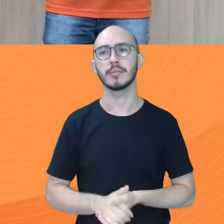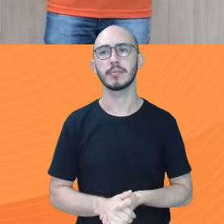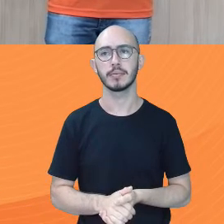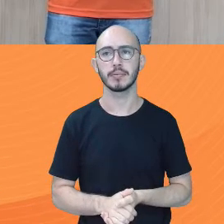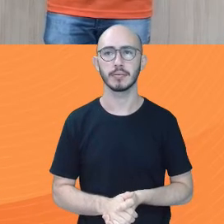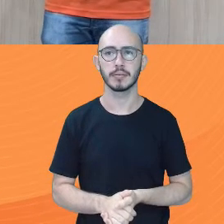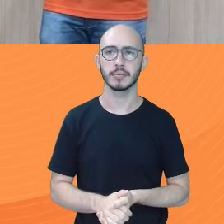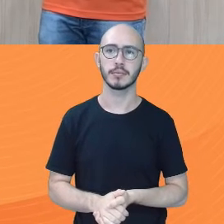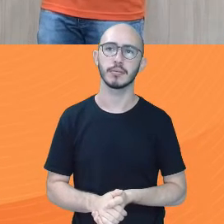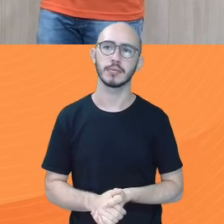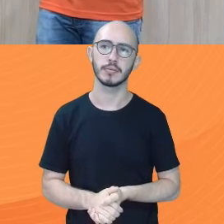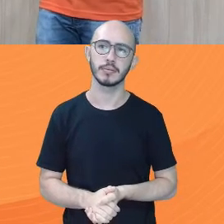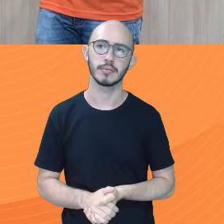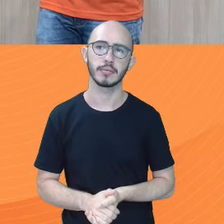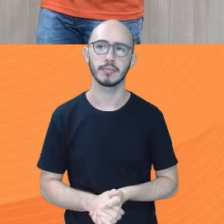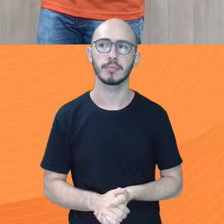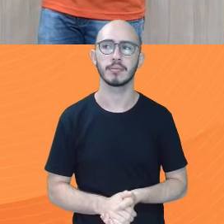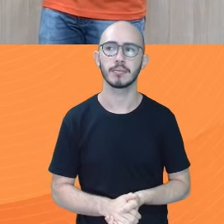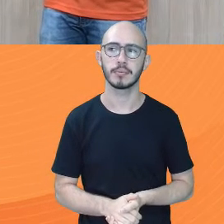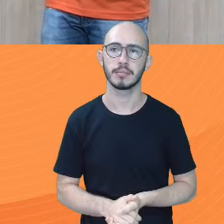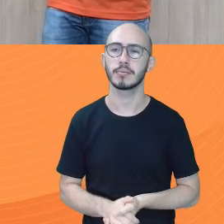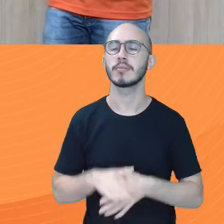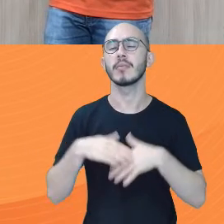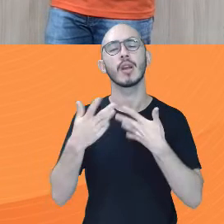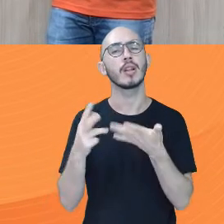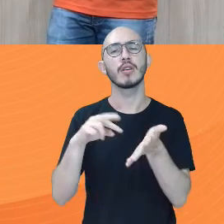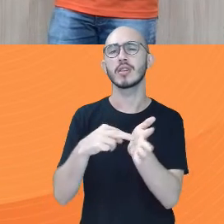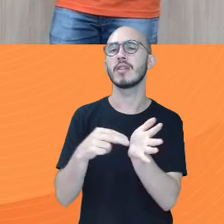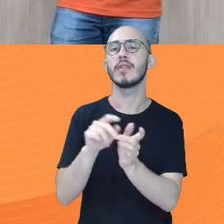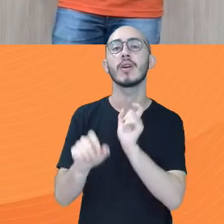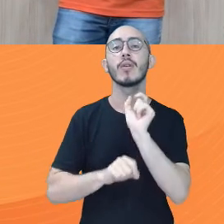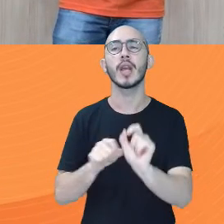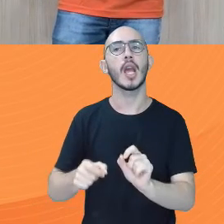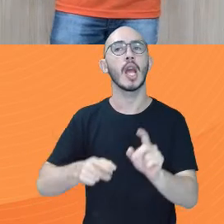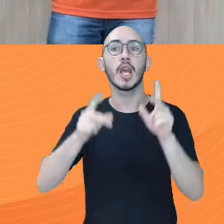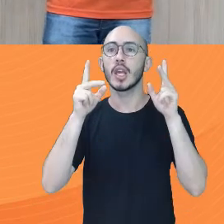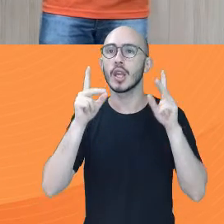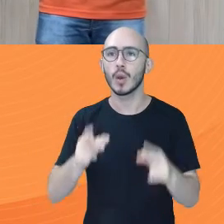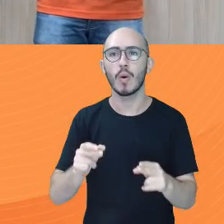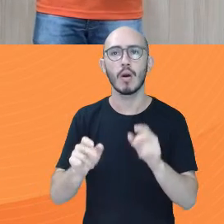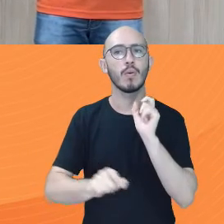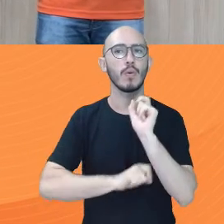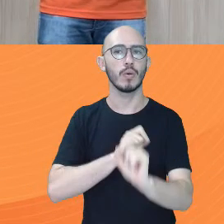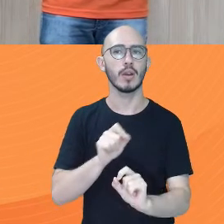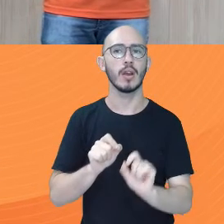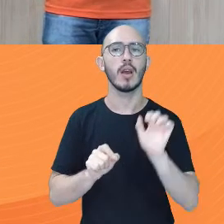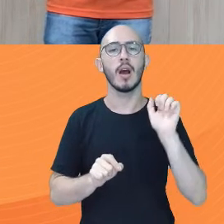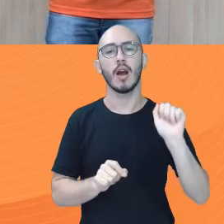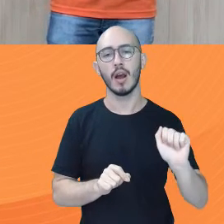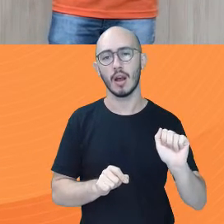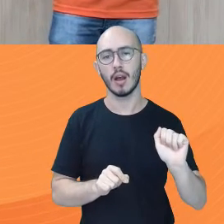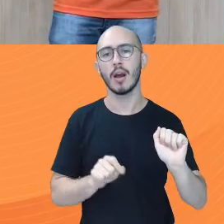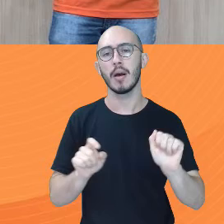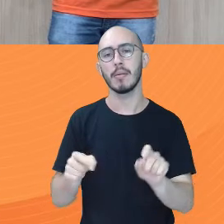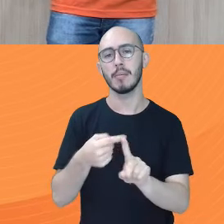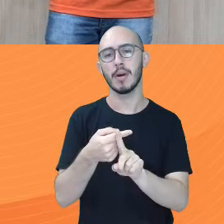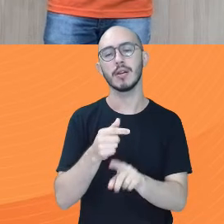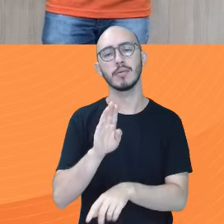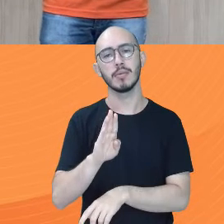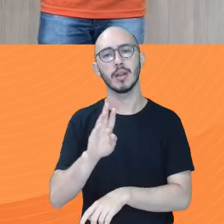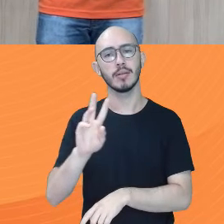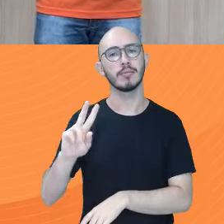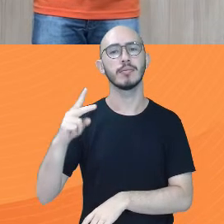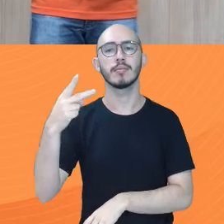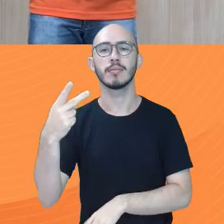B vezes A mais B é a mesma coisa, certo? De A mais B elevado ao